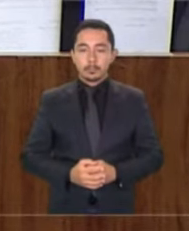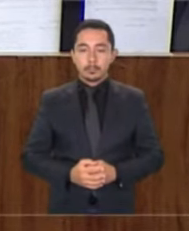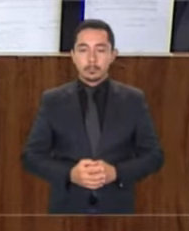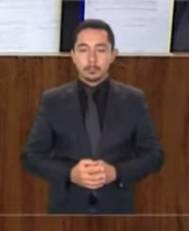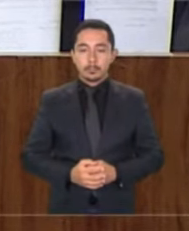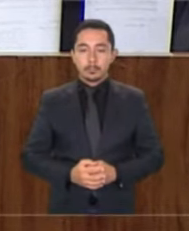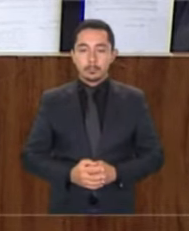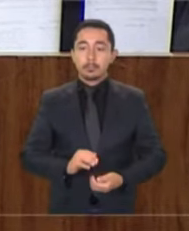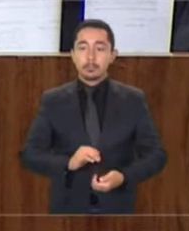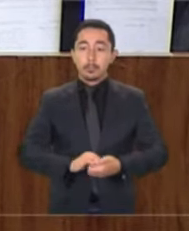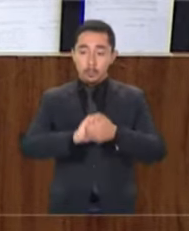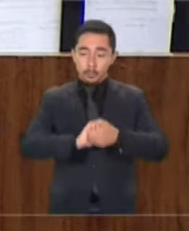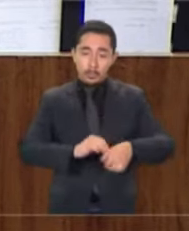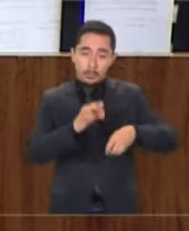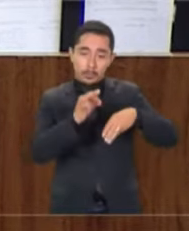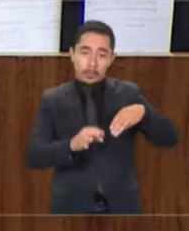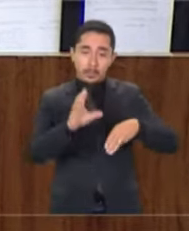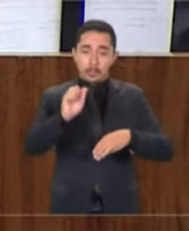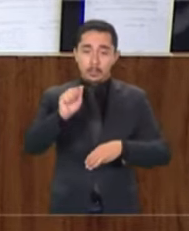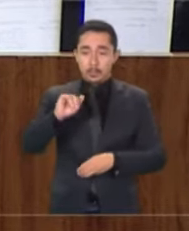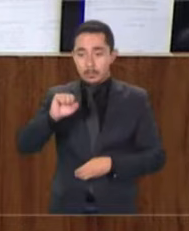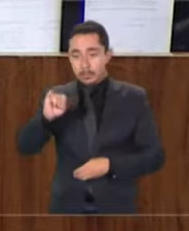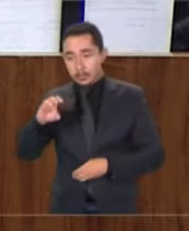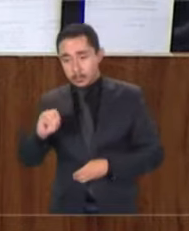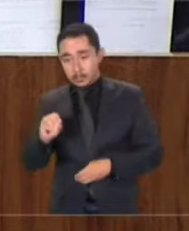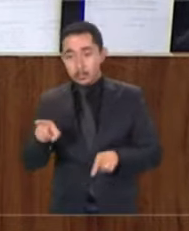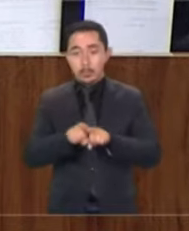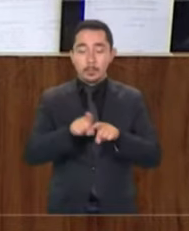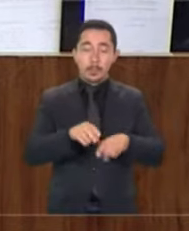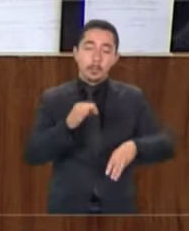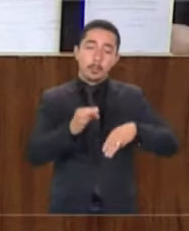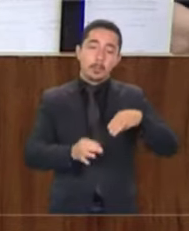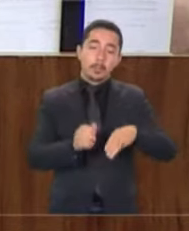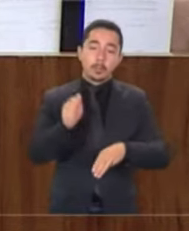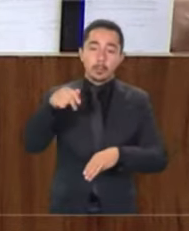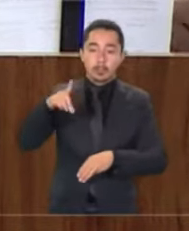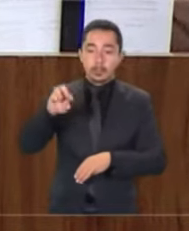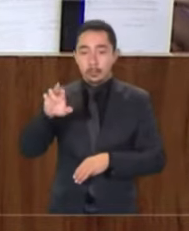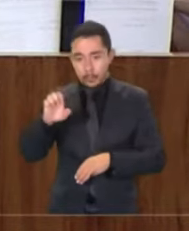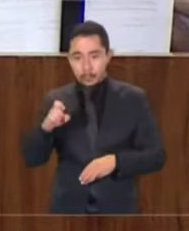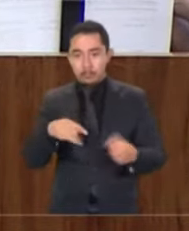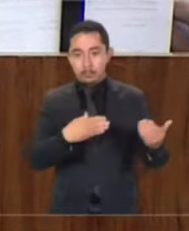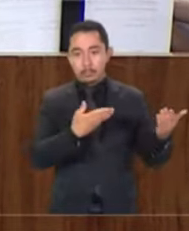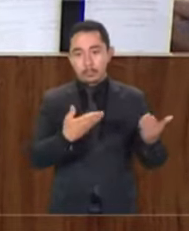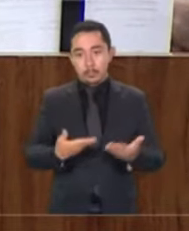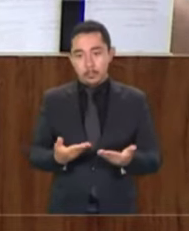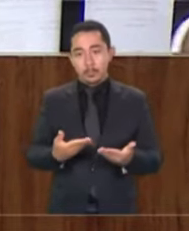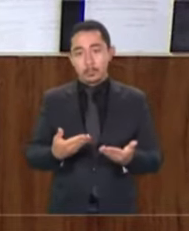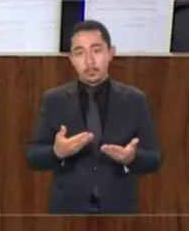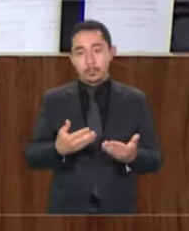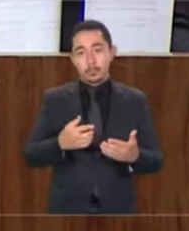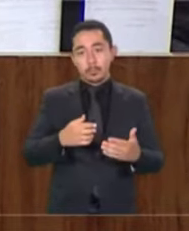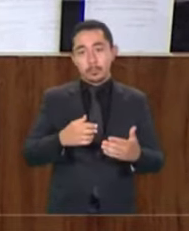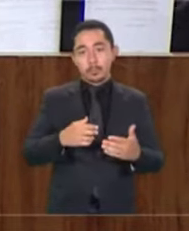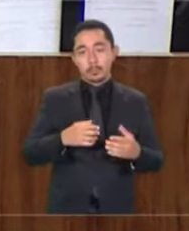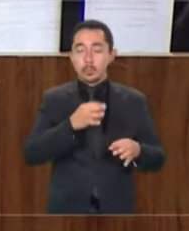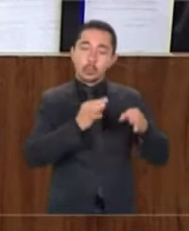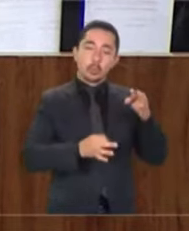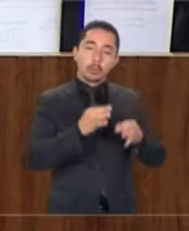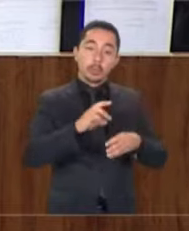Cumprimento o ministro Cássio, cumprimento o ministro André. E chamo a julgamento o recurso especial eleitoral